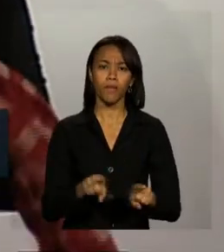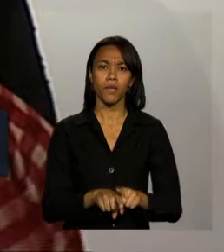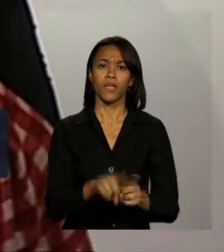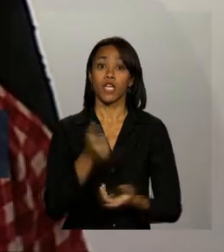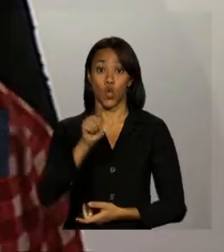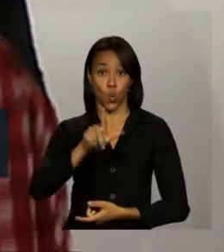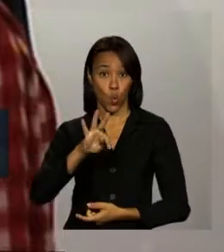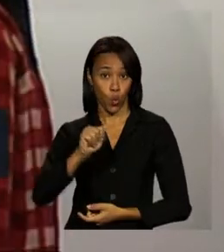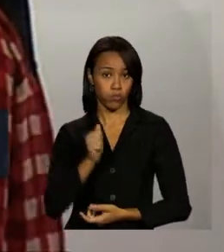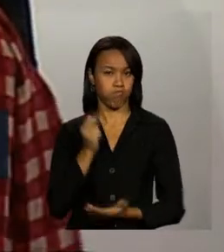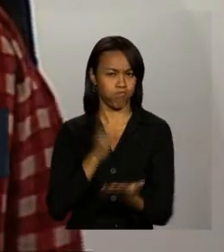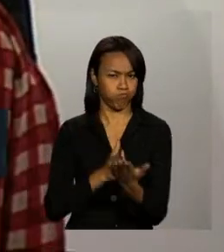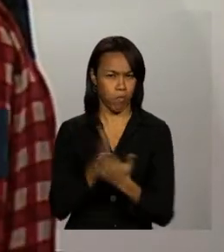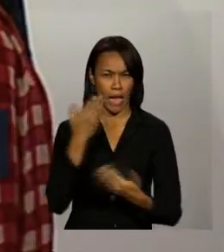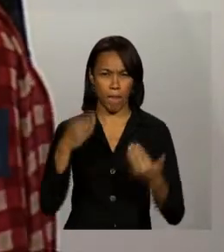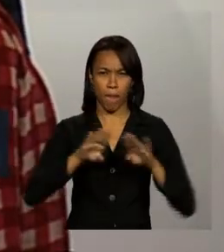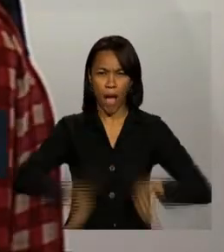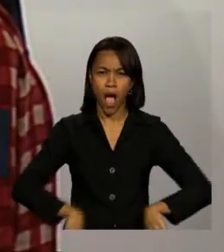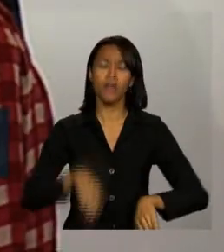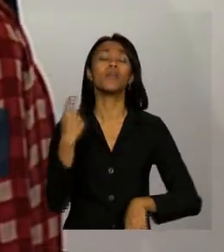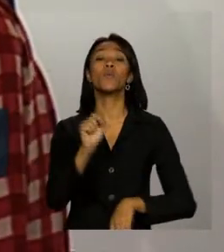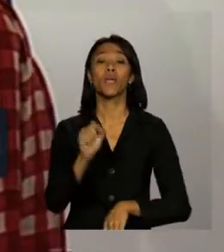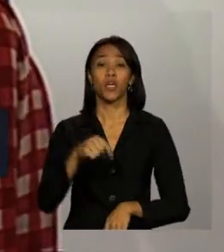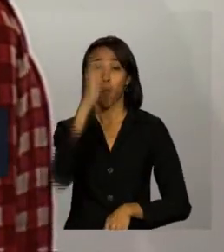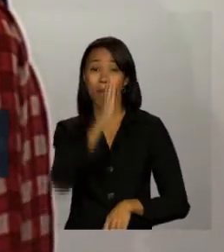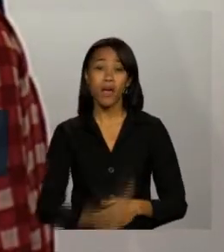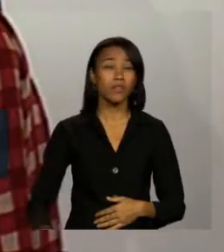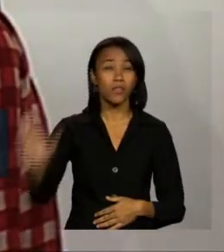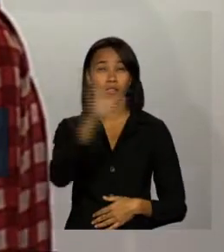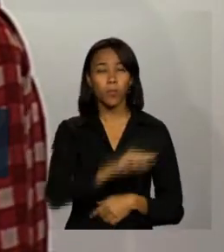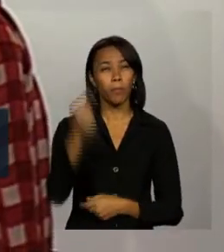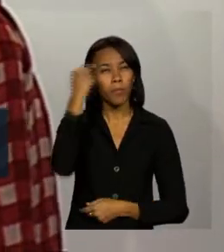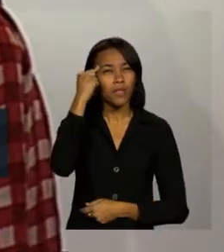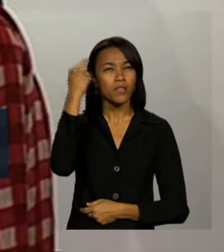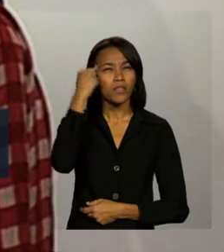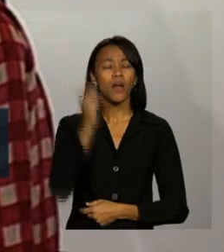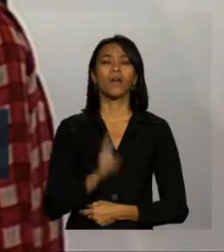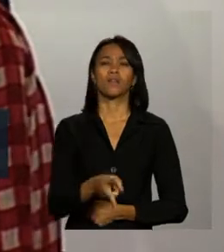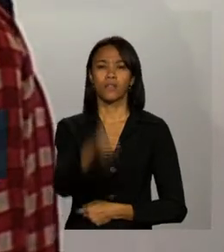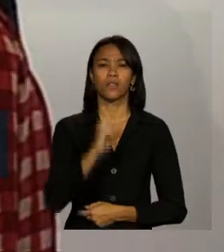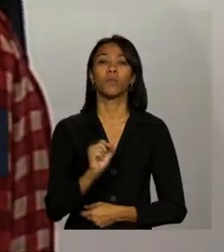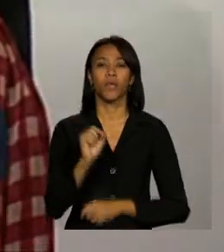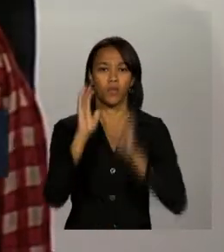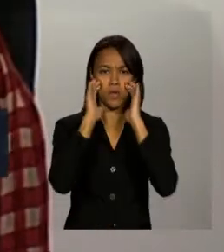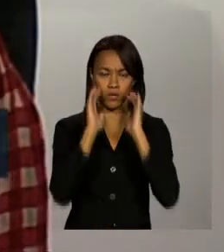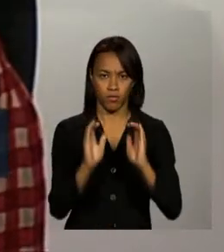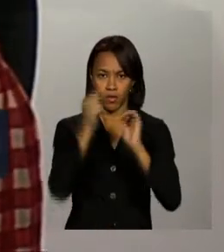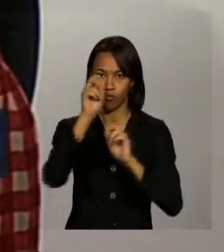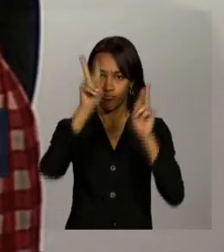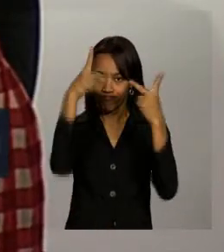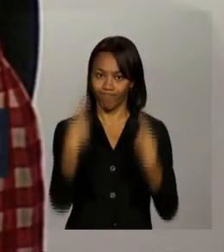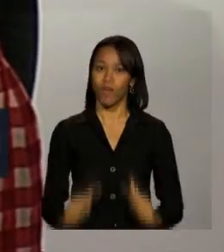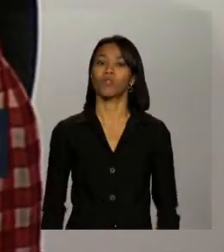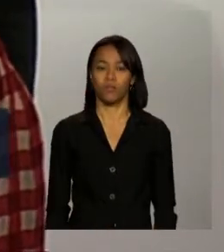e construir um Brasil de todas e de todos com centralidade no respeito à pessoa,